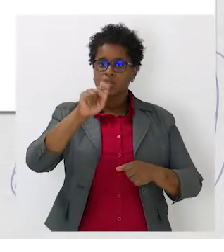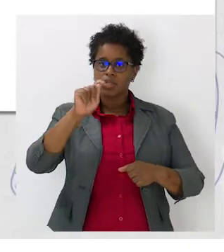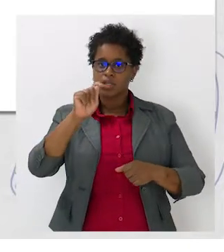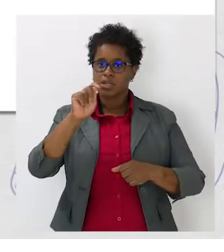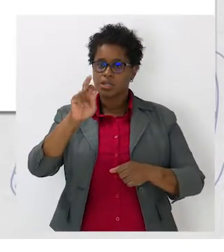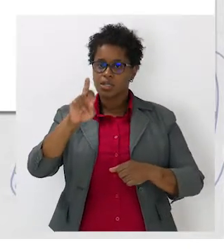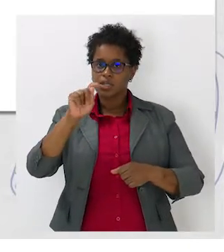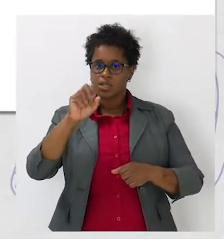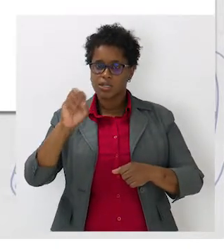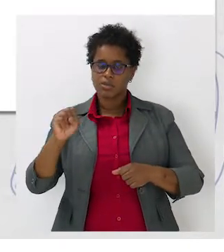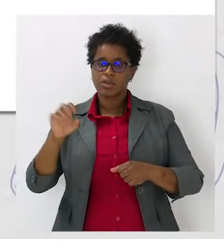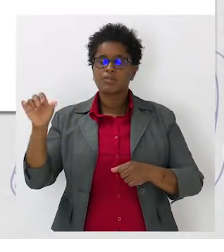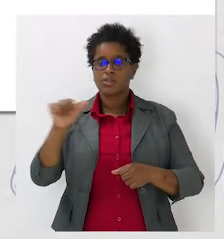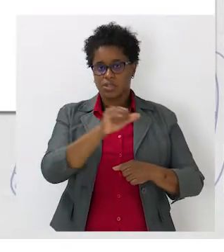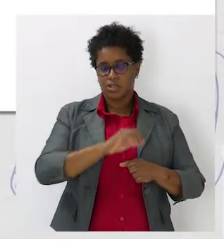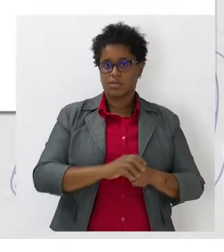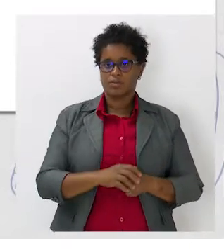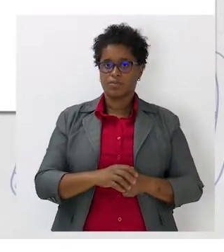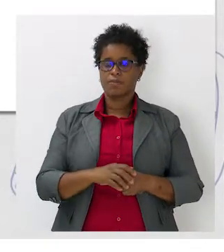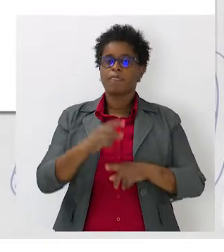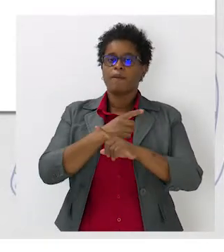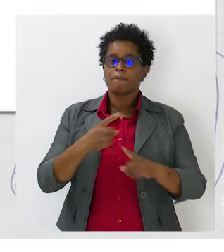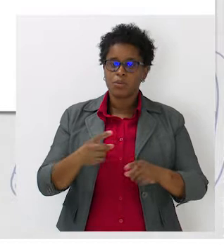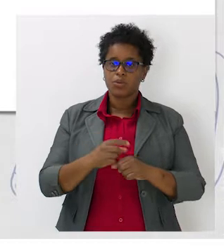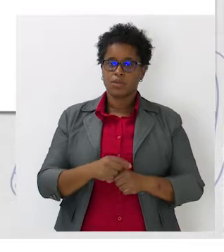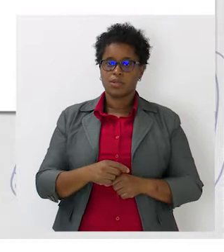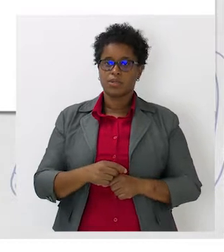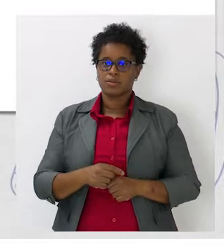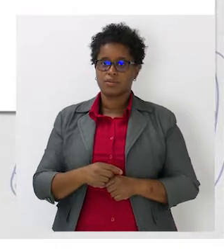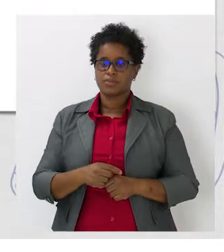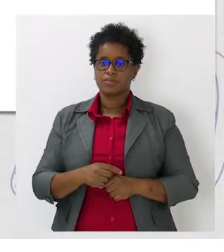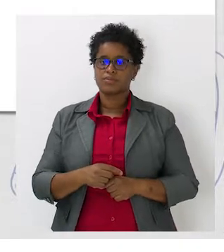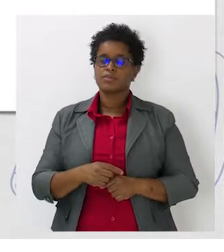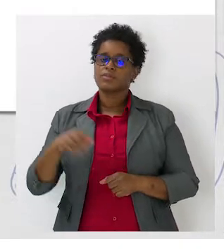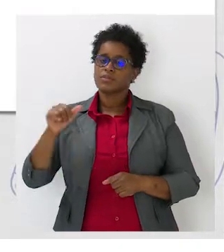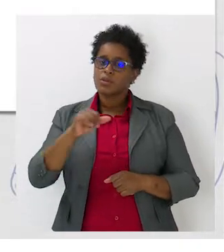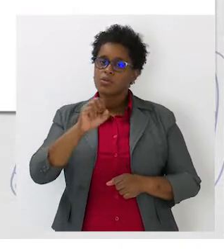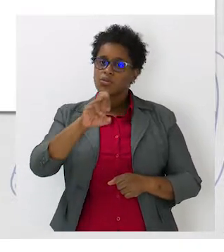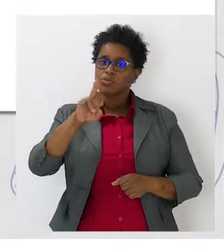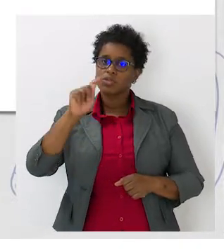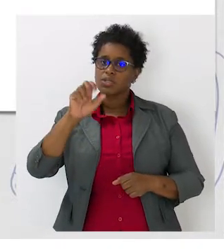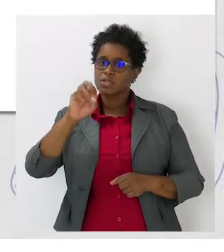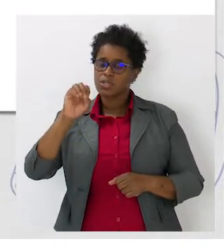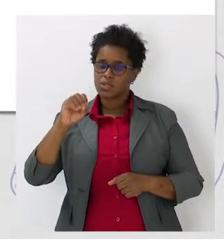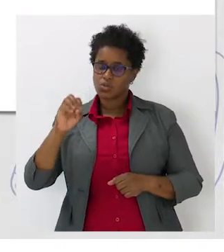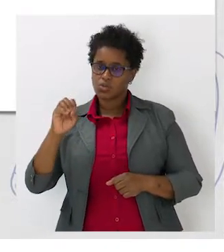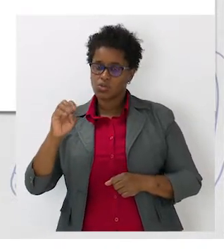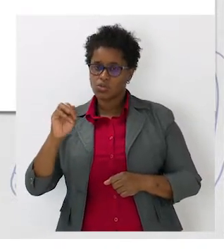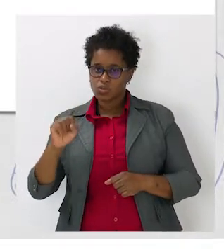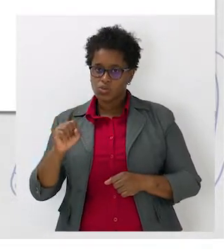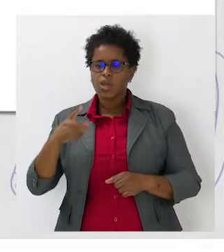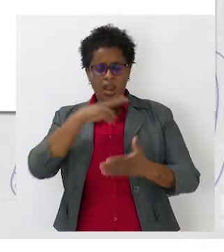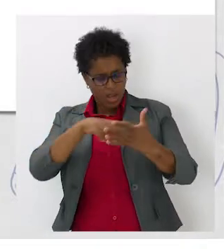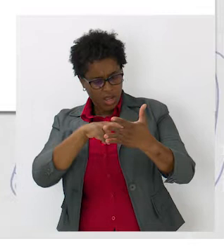os gregos a expandirem-se. Por que expandiram os gregos?